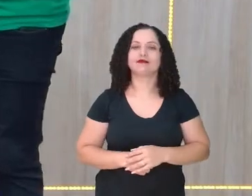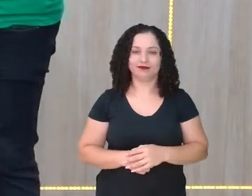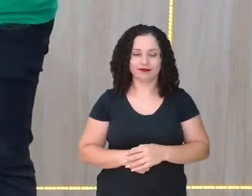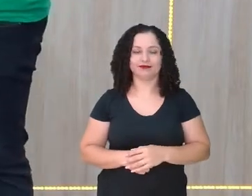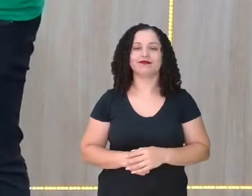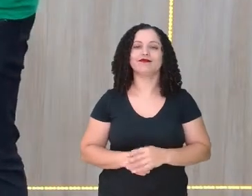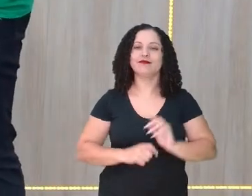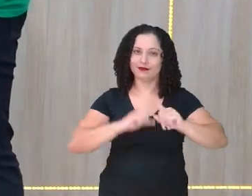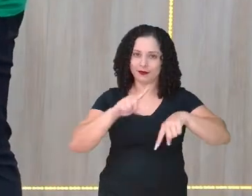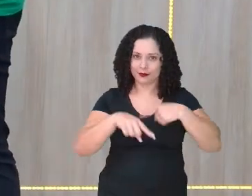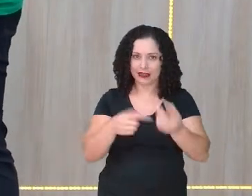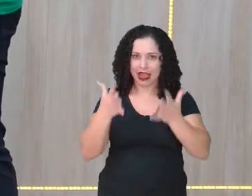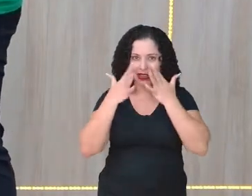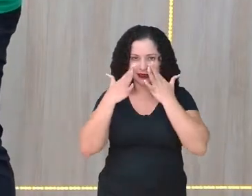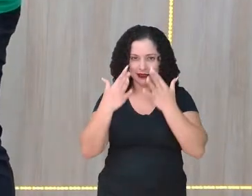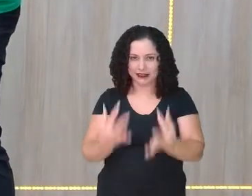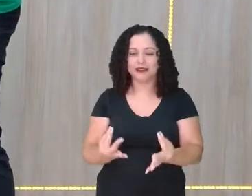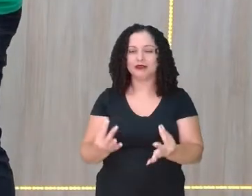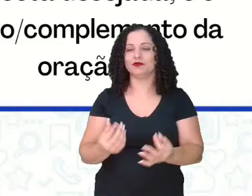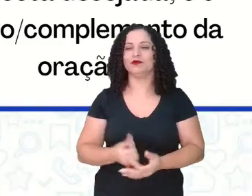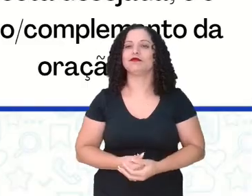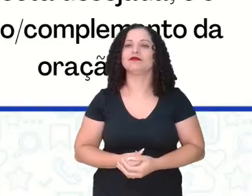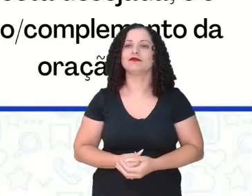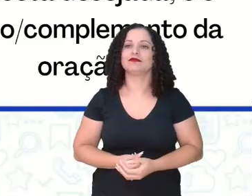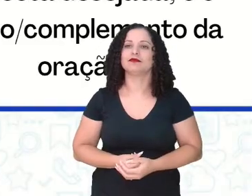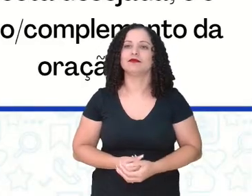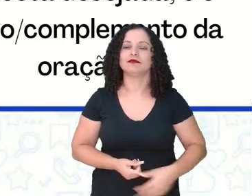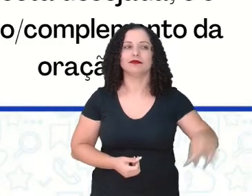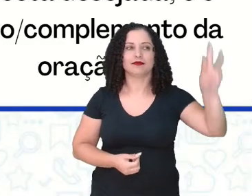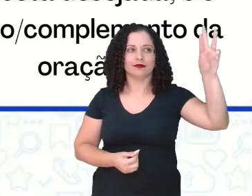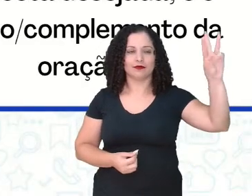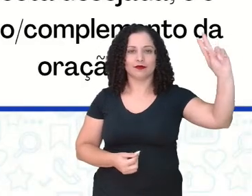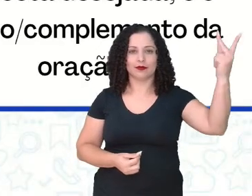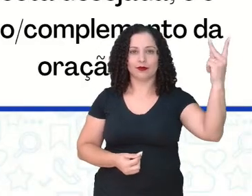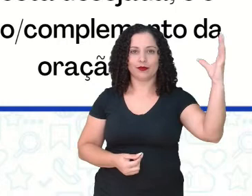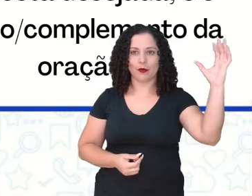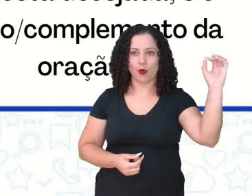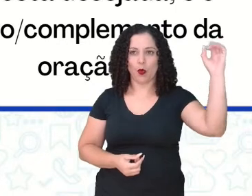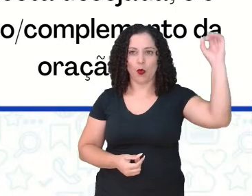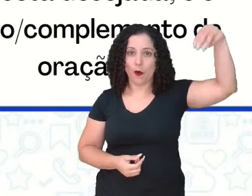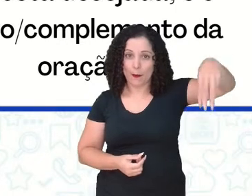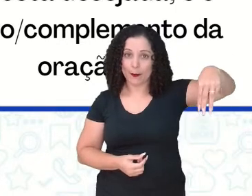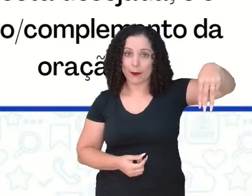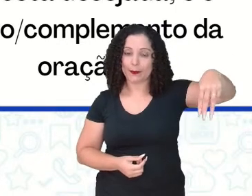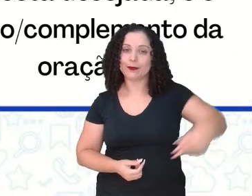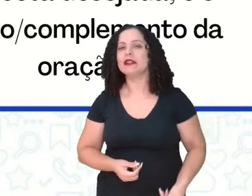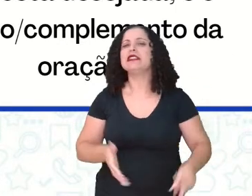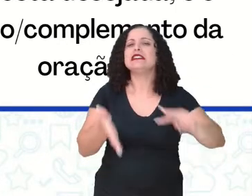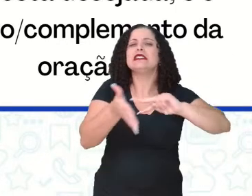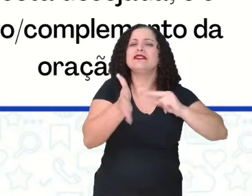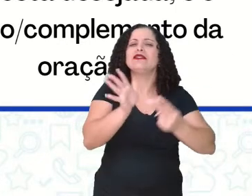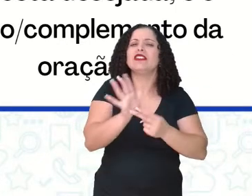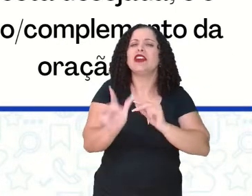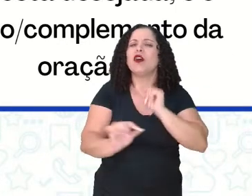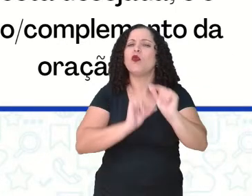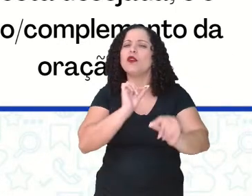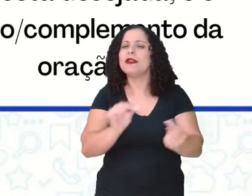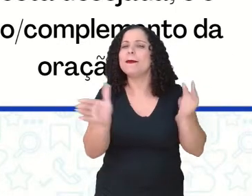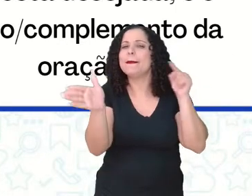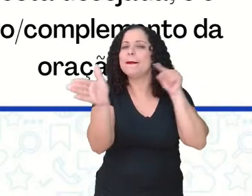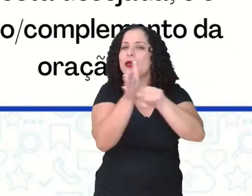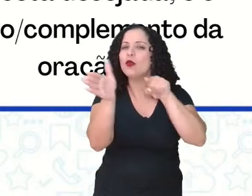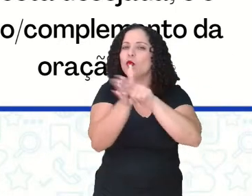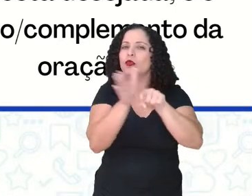atenção direitinho nele para poder chegar. Whom vai me perguntar a ideia de